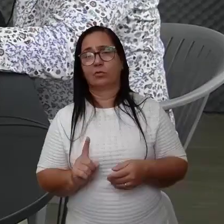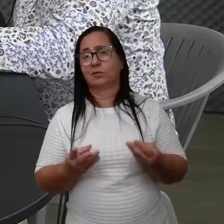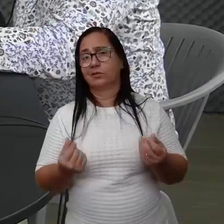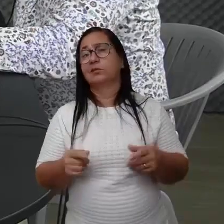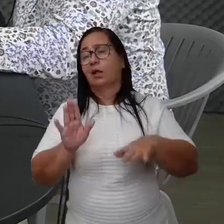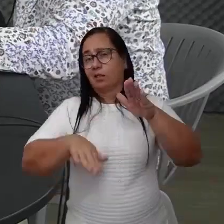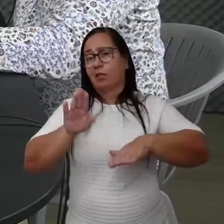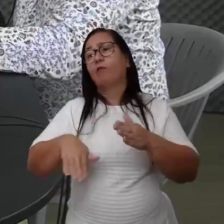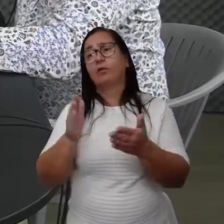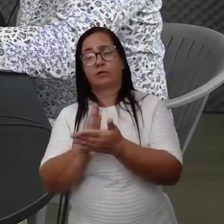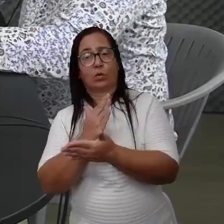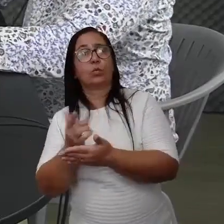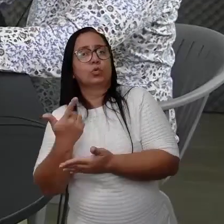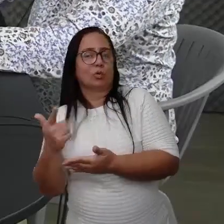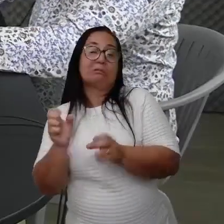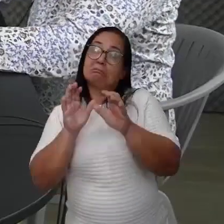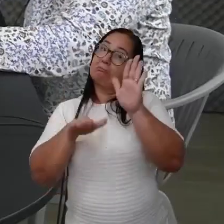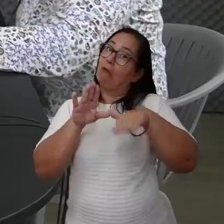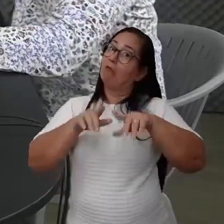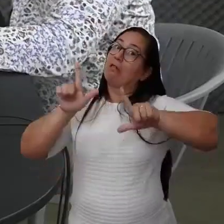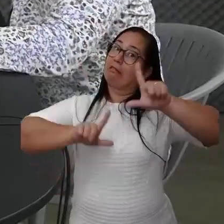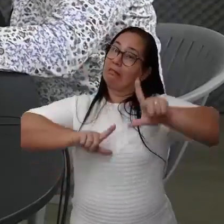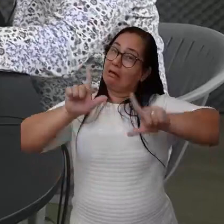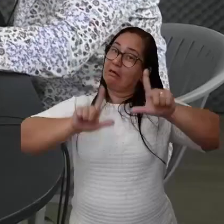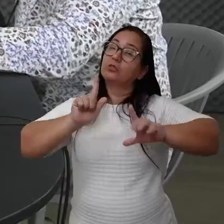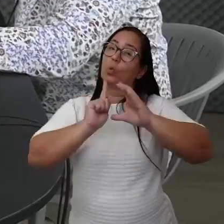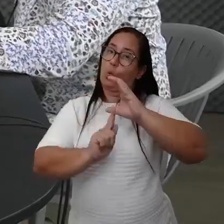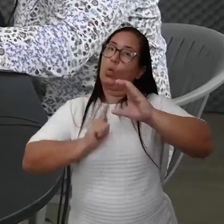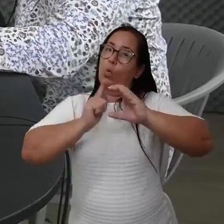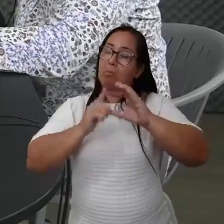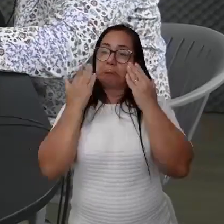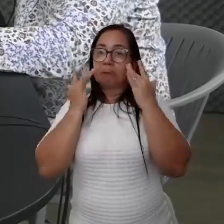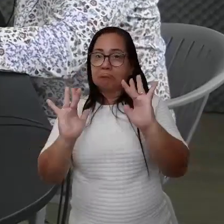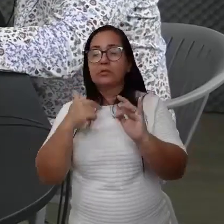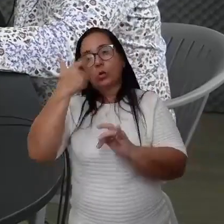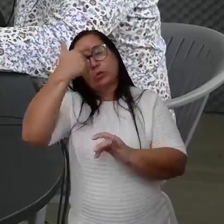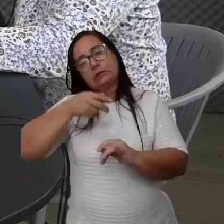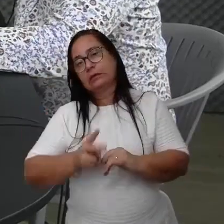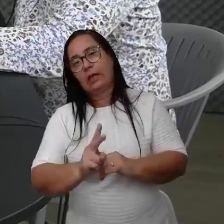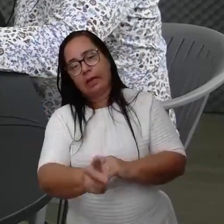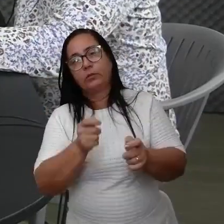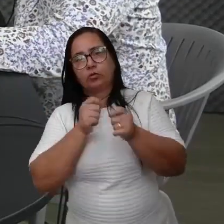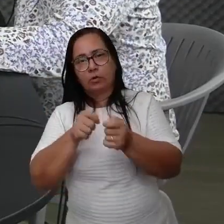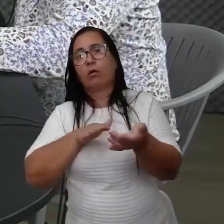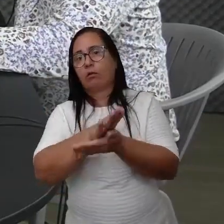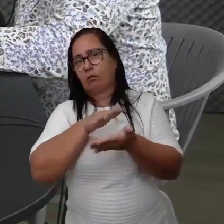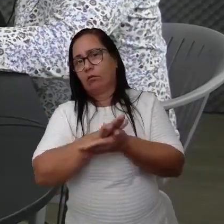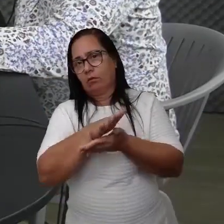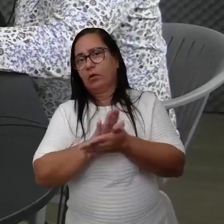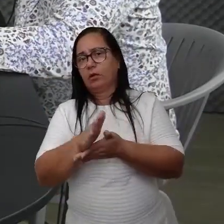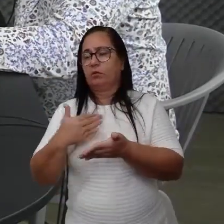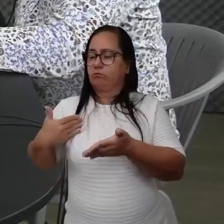outro jornalista de televisão. Isso era na TV Globo. Pronto. Como eu fui sempre jornalista de impresso, a minha vida inteira foi